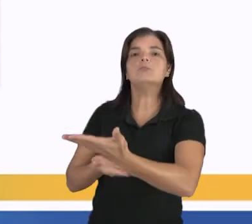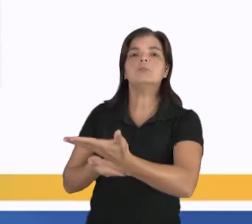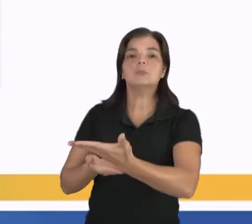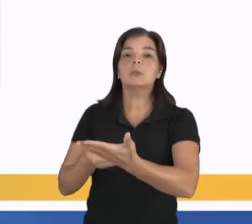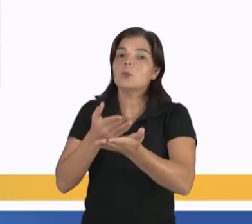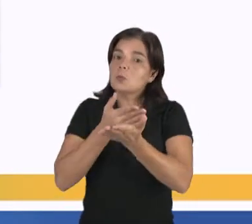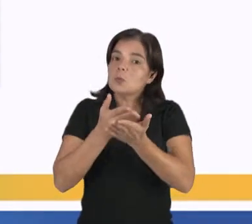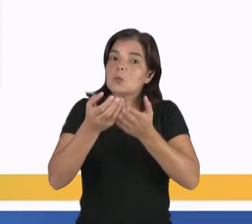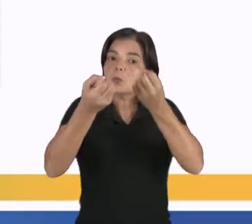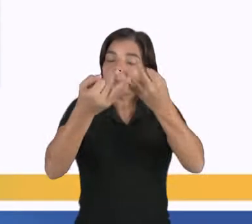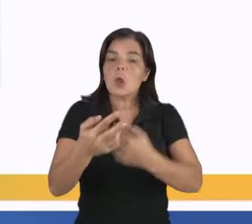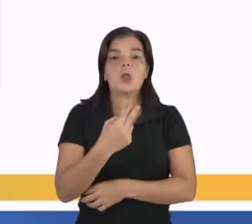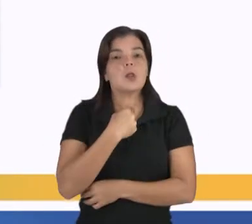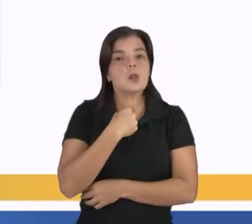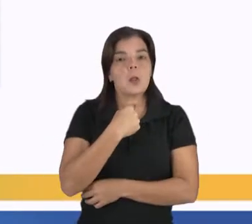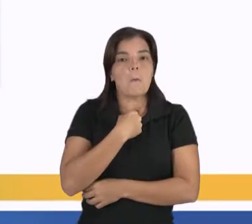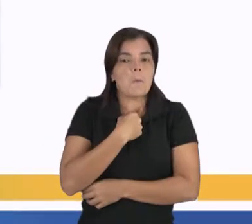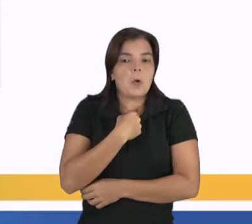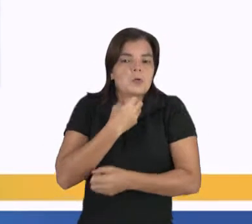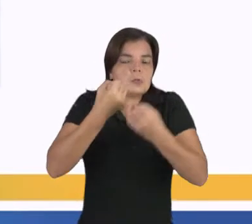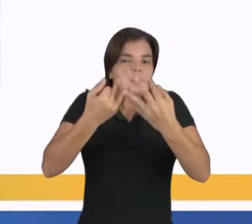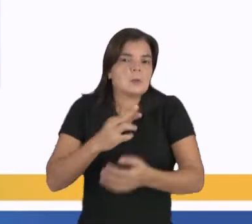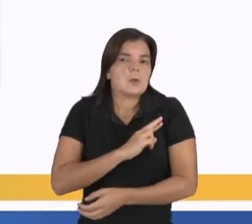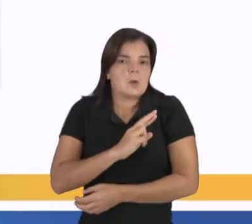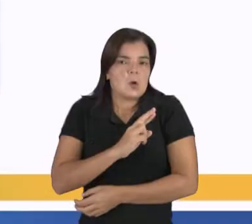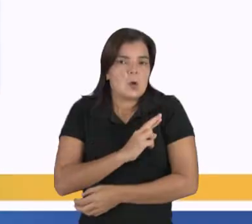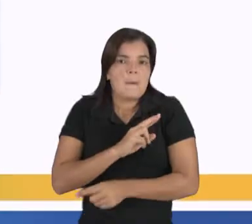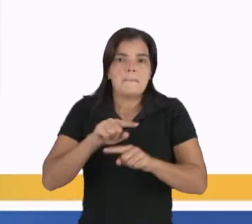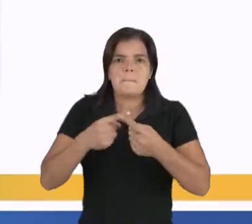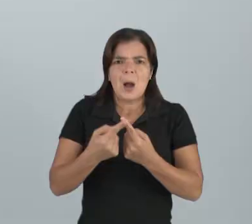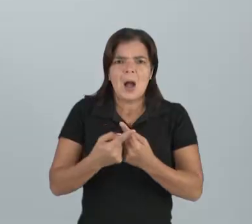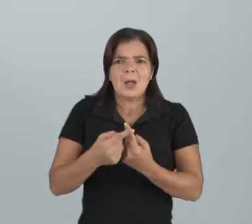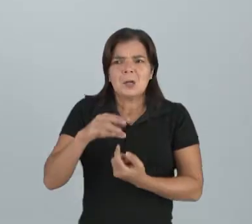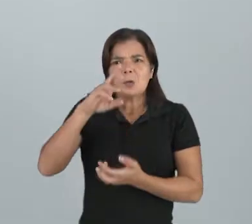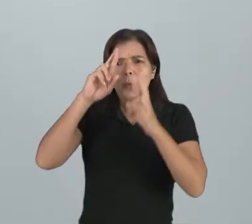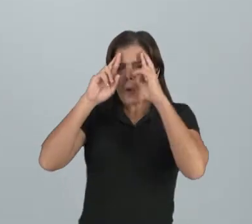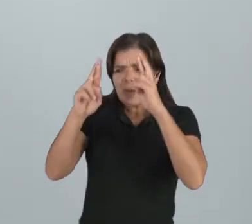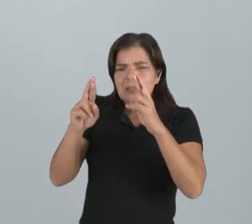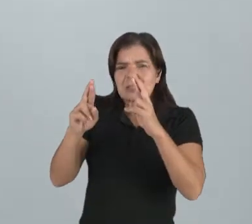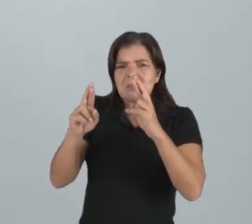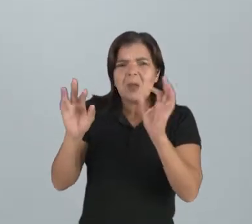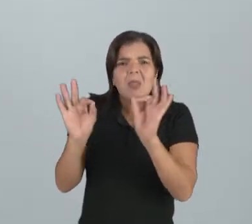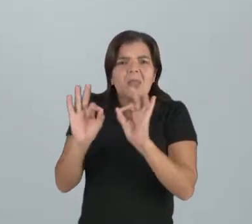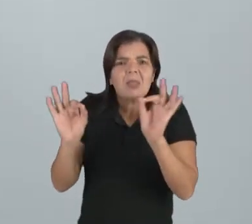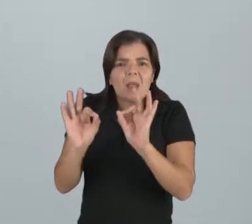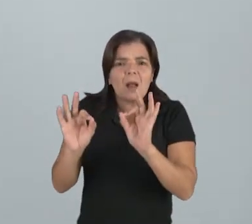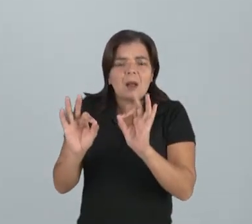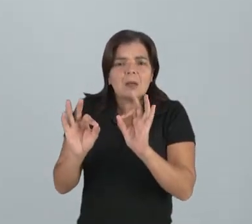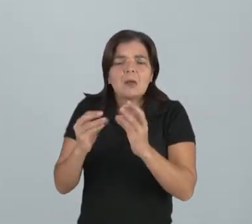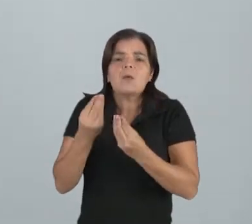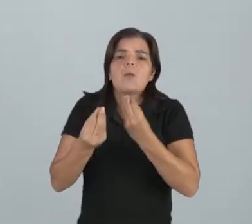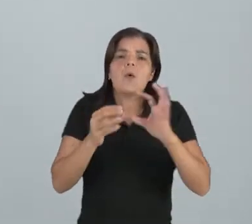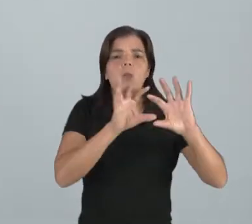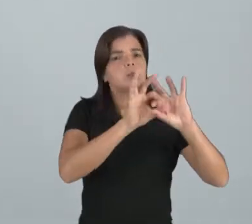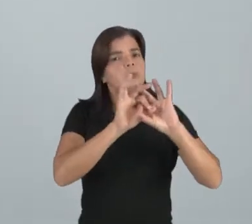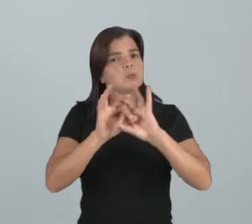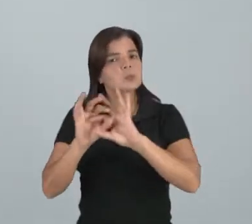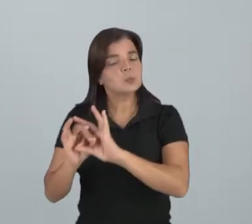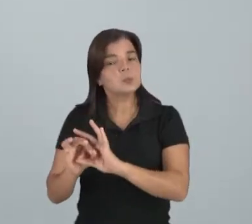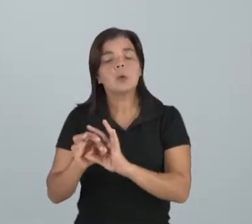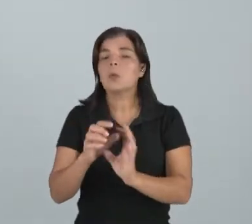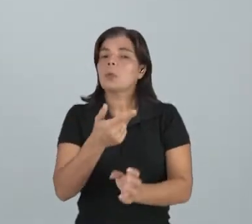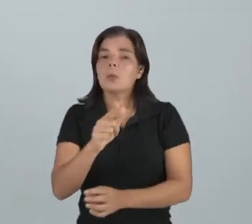dizemos no início. Ninguém pode dizer que tem uma religião e não respeita o outro. É uma incoerência. Não existe religião